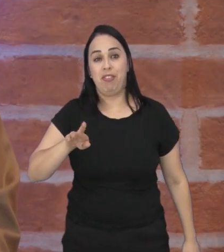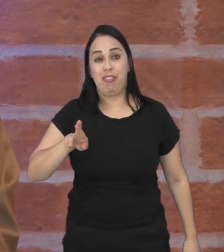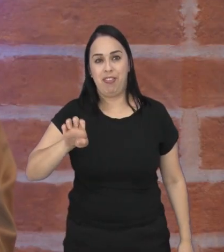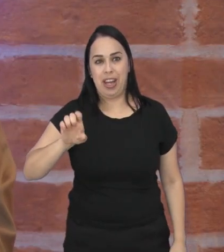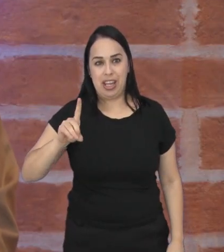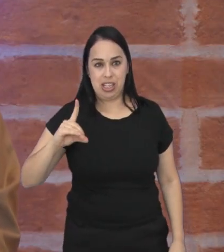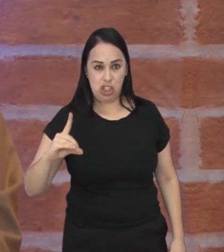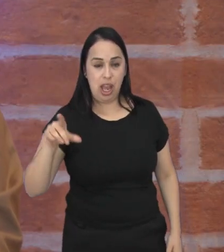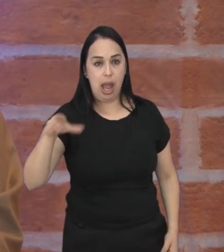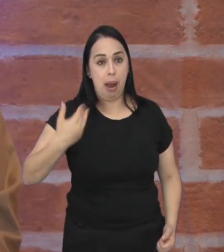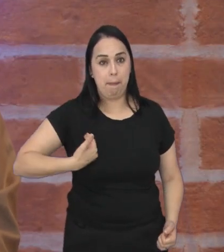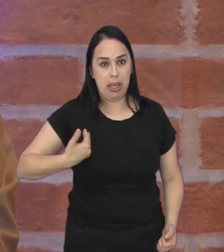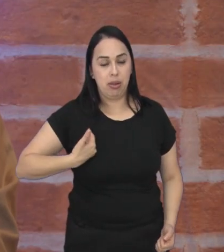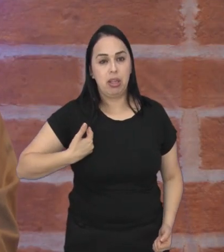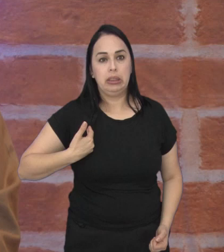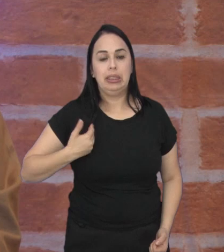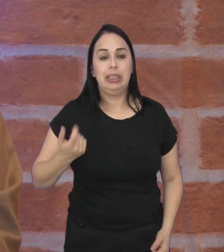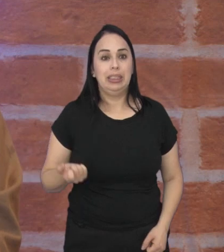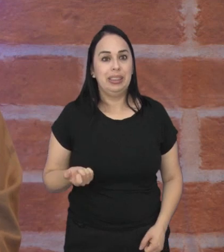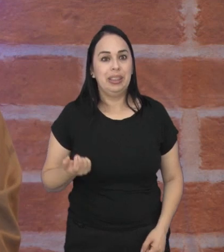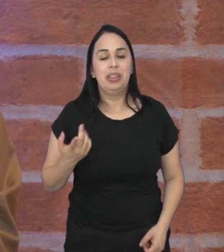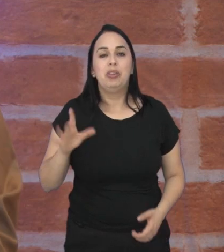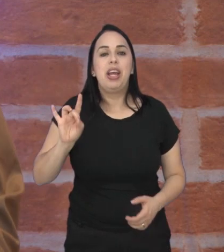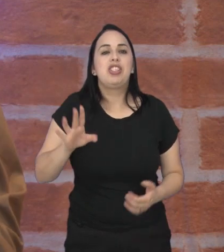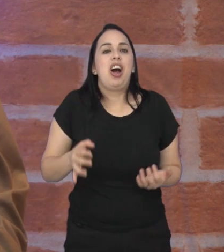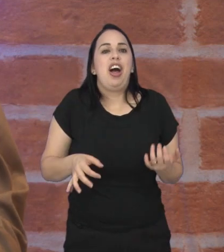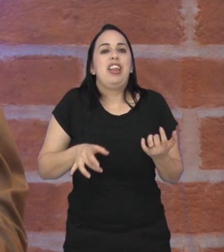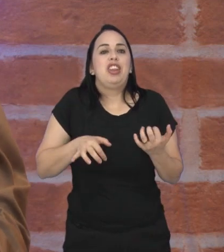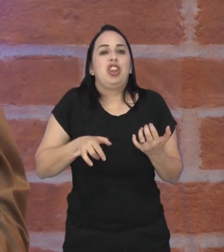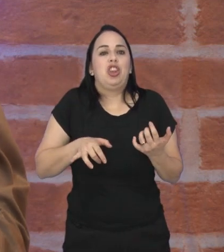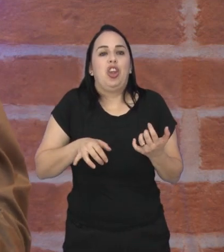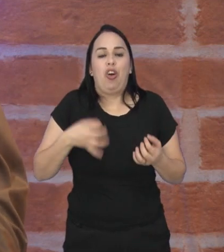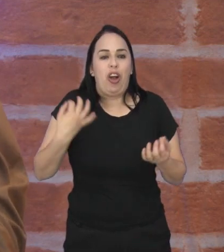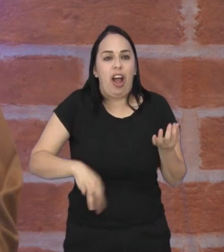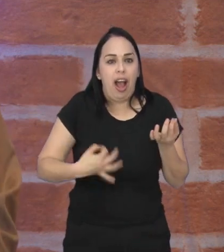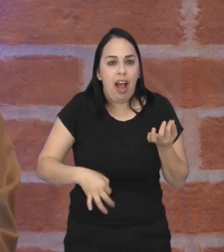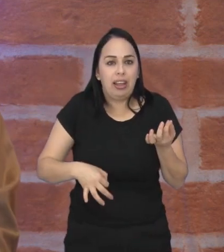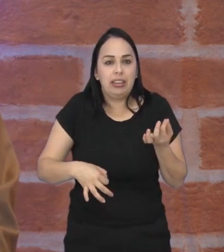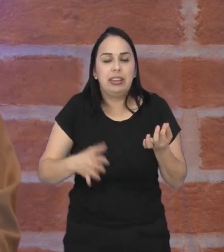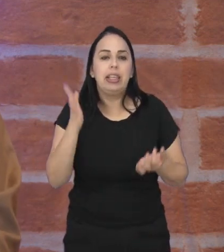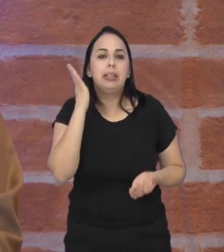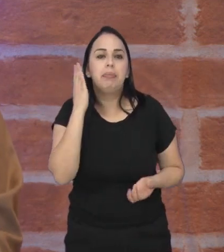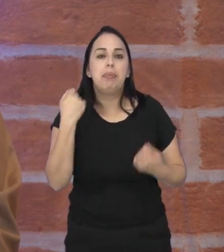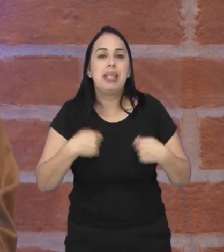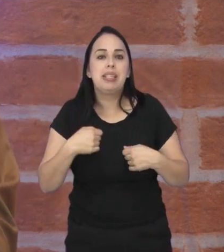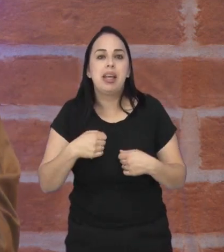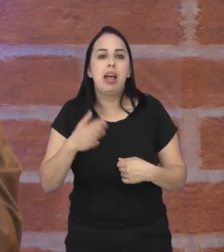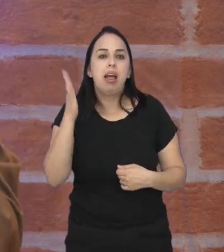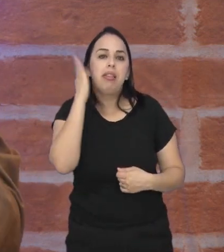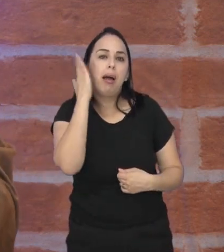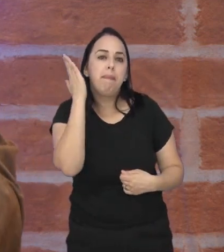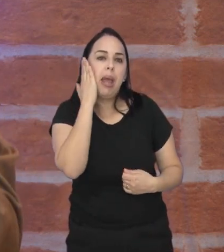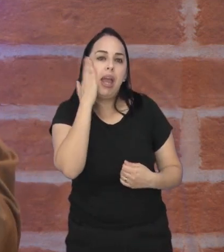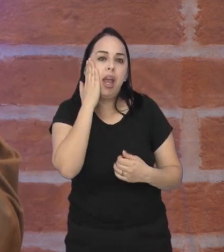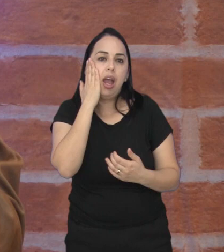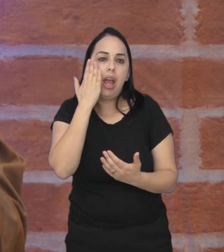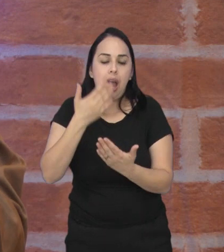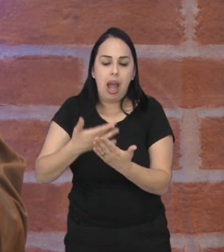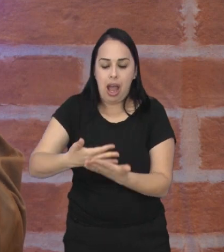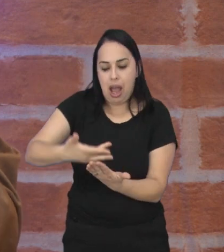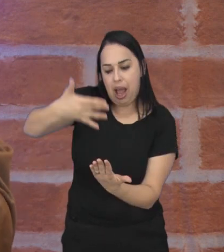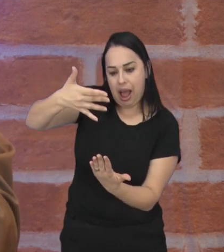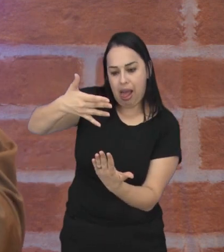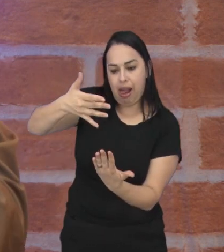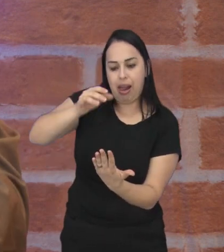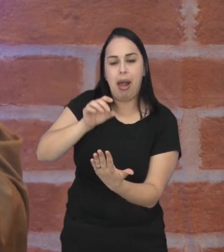Fred, que é um amigo meu maestro, que, mano, é muito bizarro, não é só um lance de tocar, né? Você tem que saber a ler partitura,